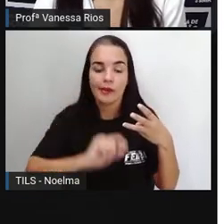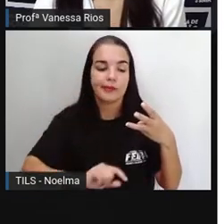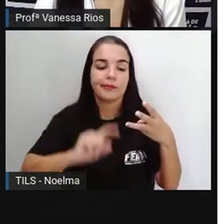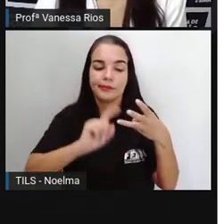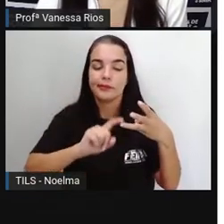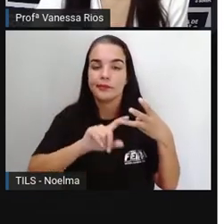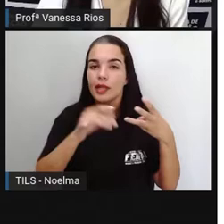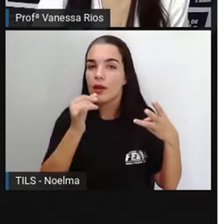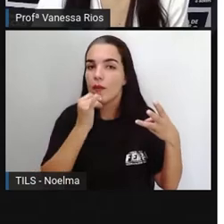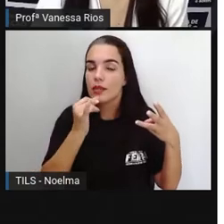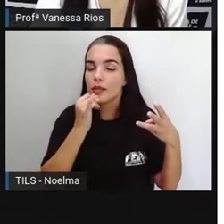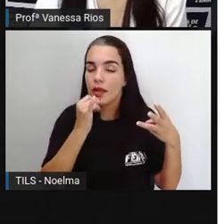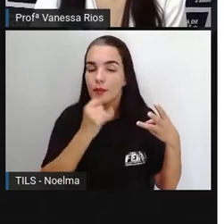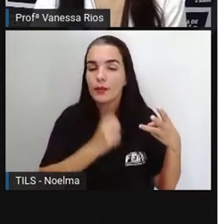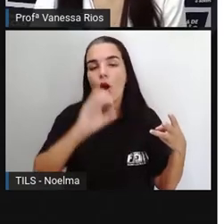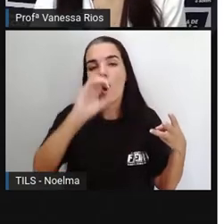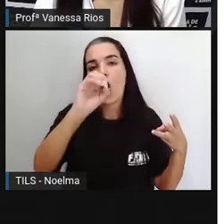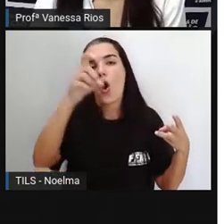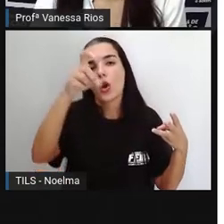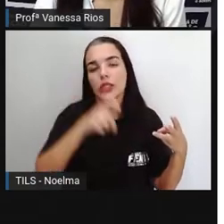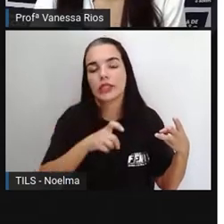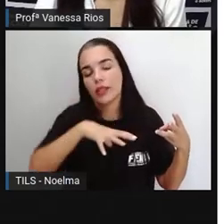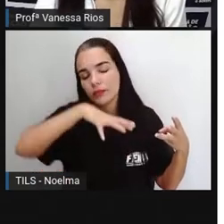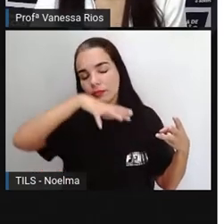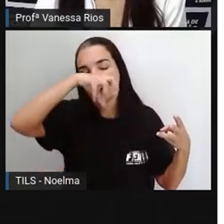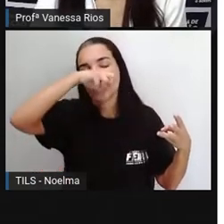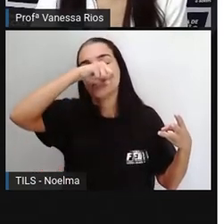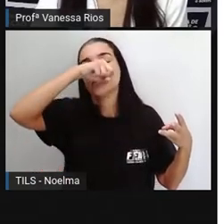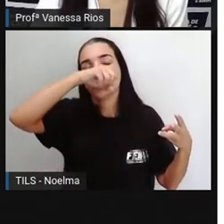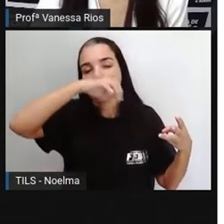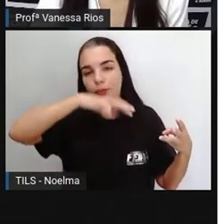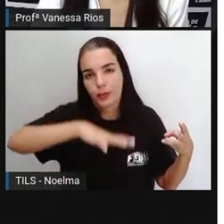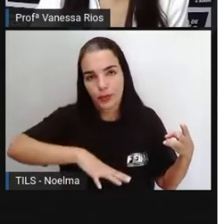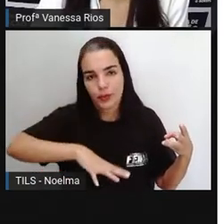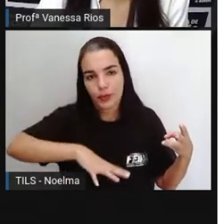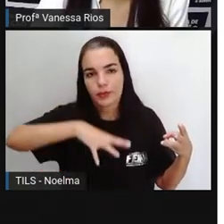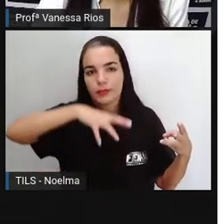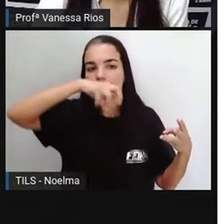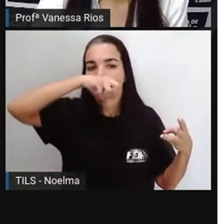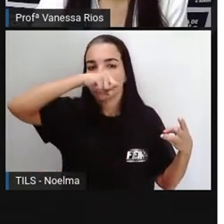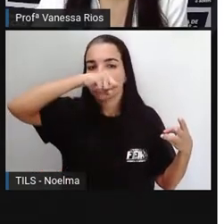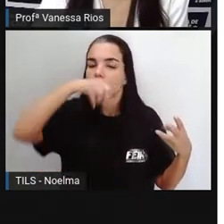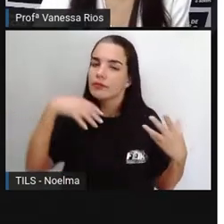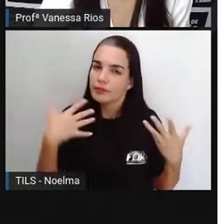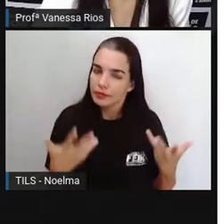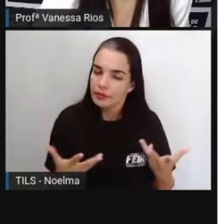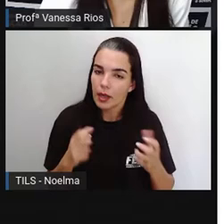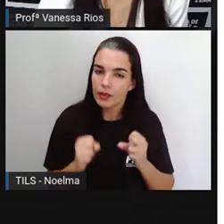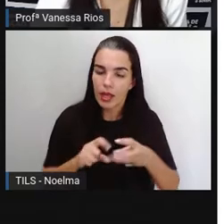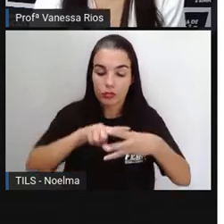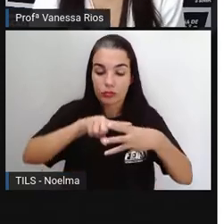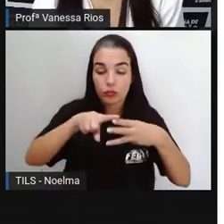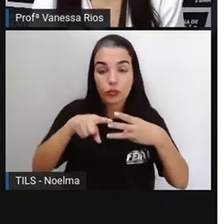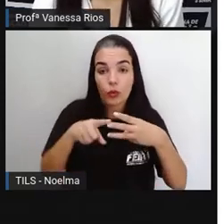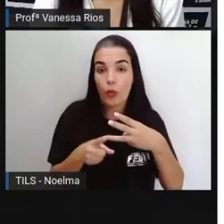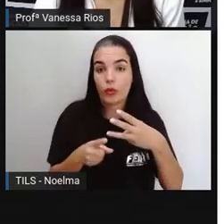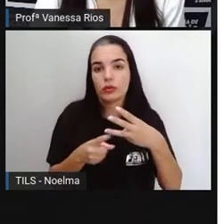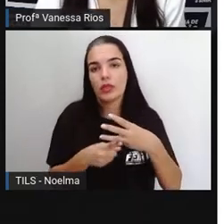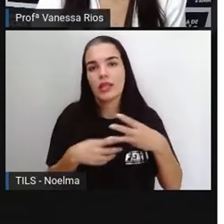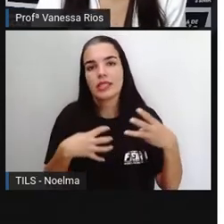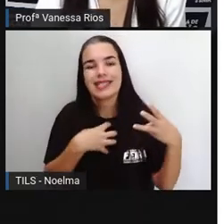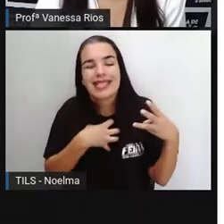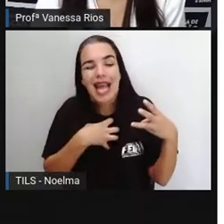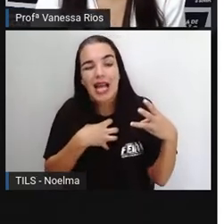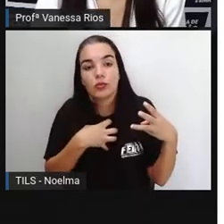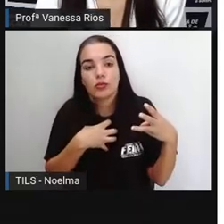podem aparecer também no estado gasoso. E o exemplo aí é o gás oxigênio, que está presente aí na atmosfera, né,